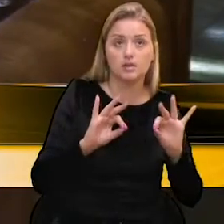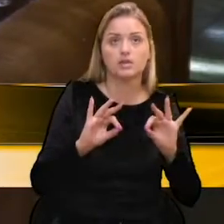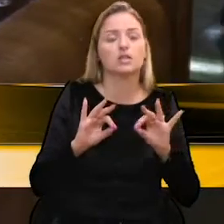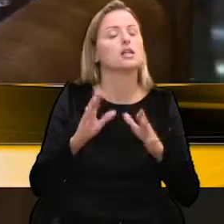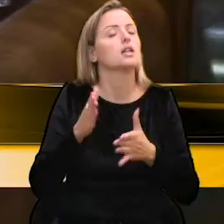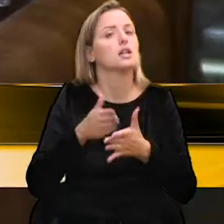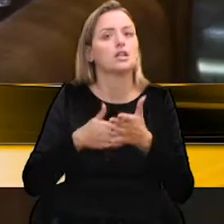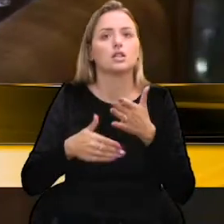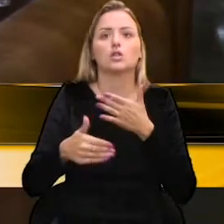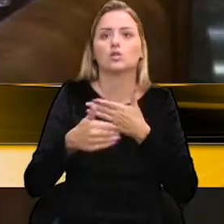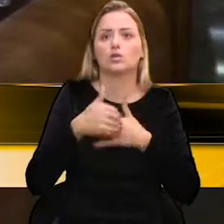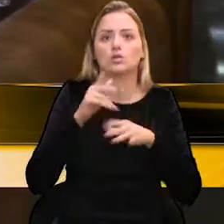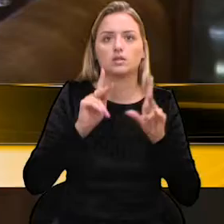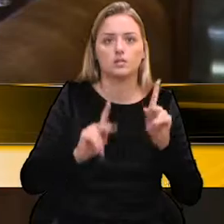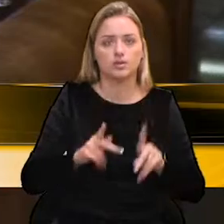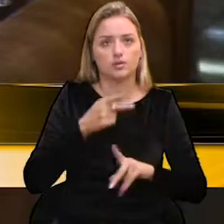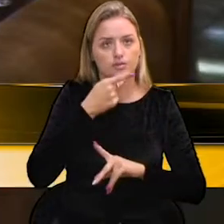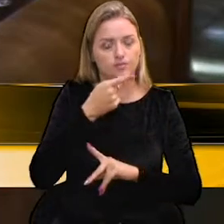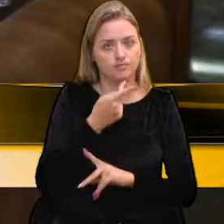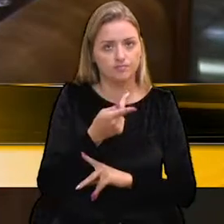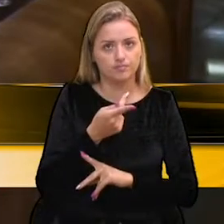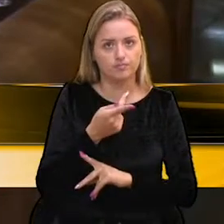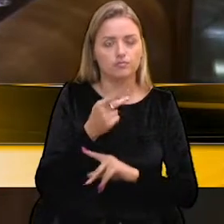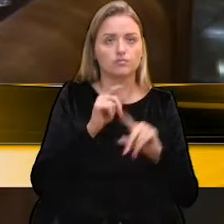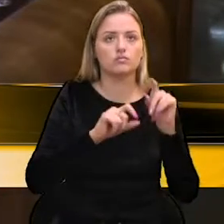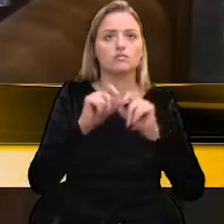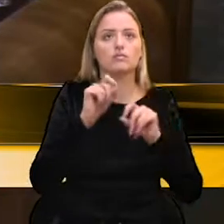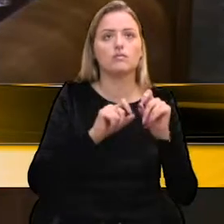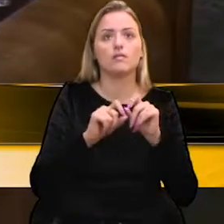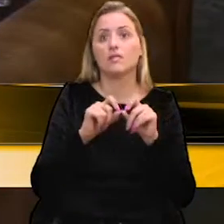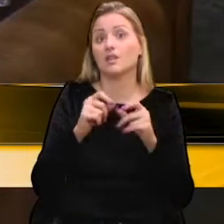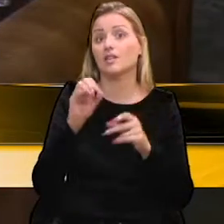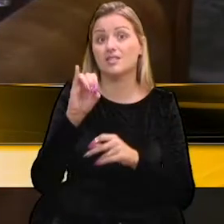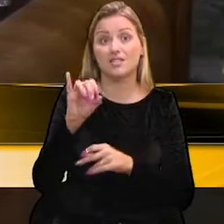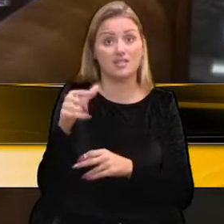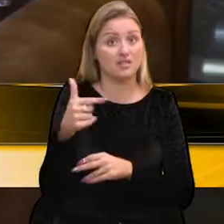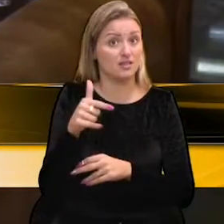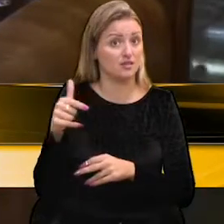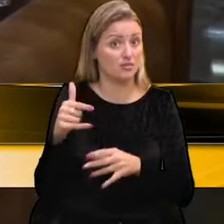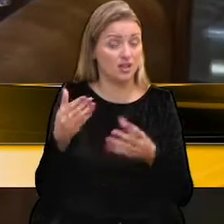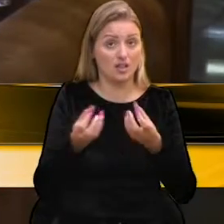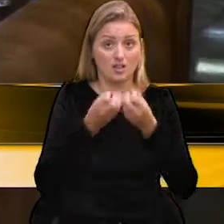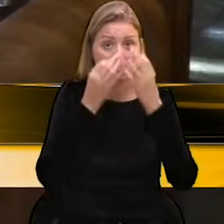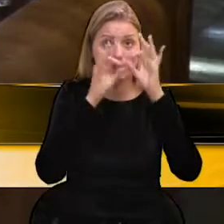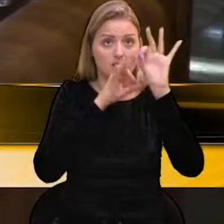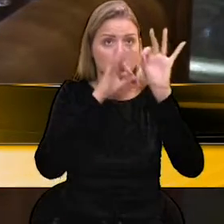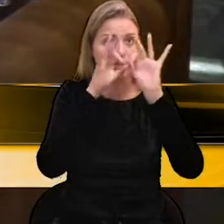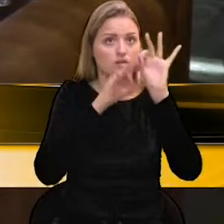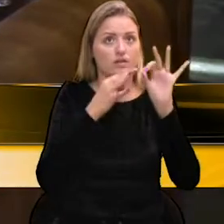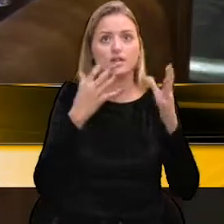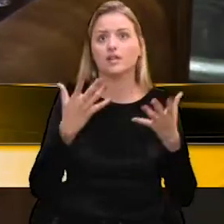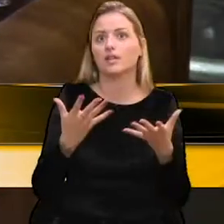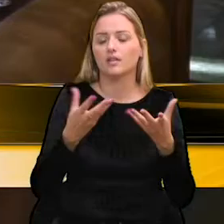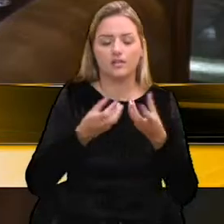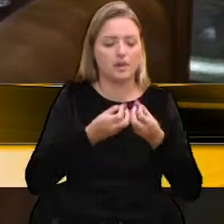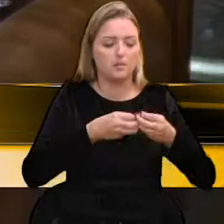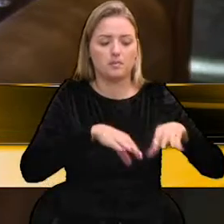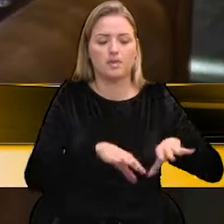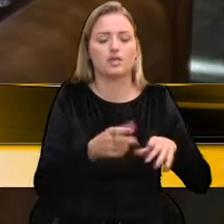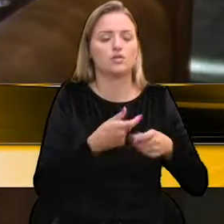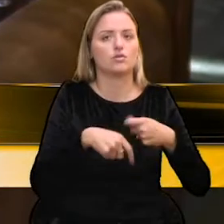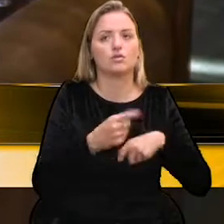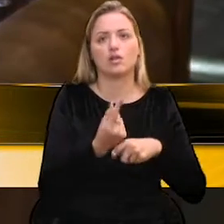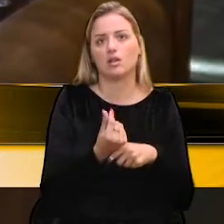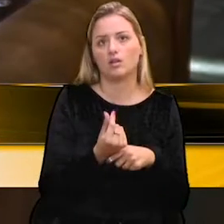que todos falam e são unânimes na questão de que ausência, né, de uma festa vai sobremaneira prejudicar a